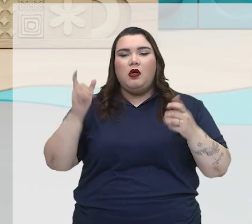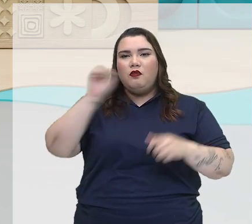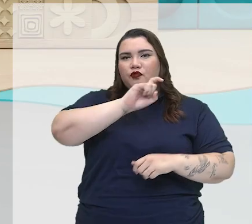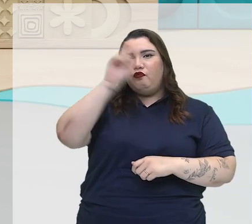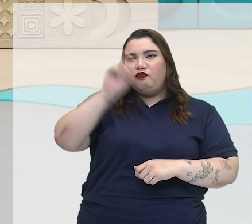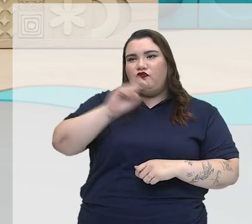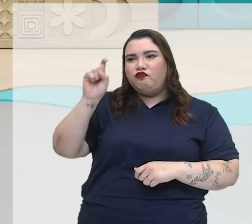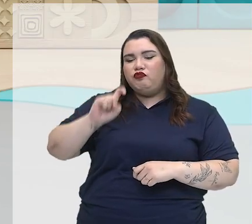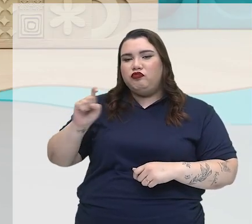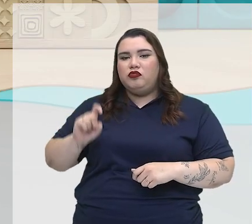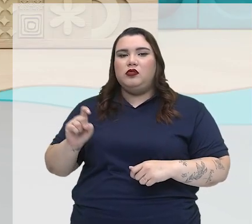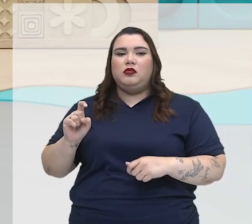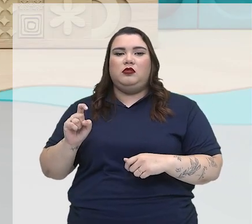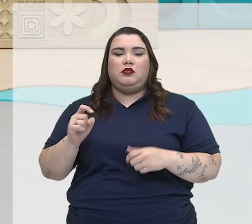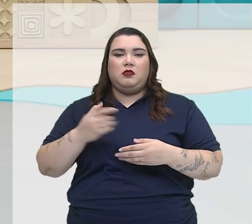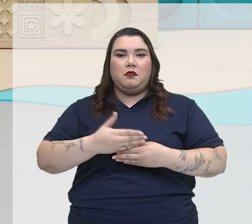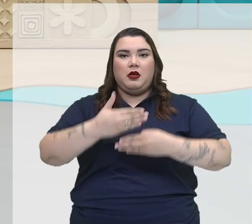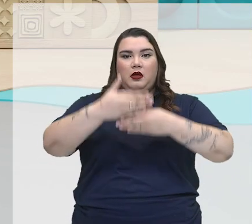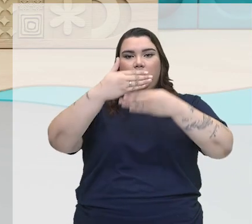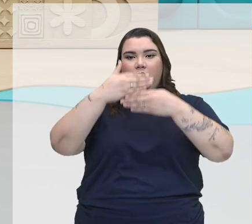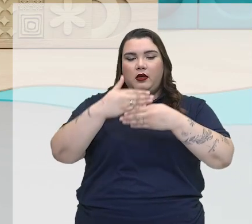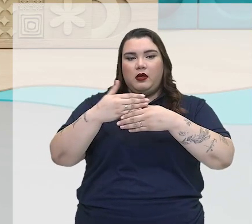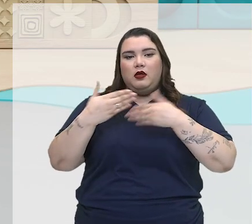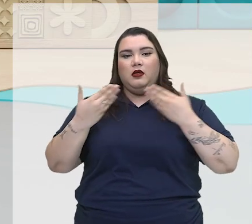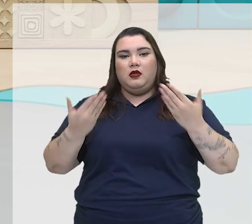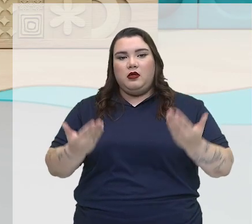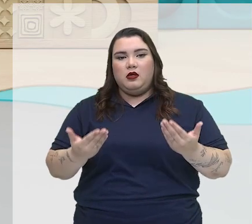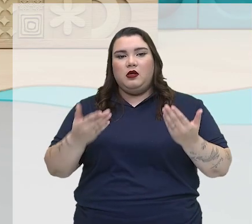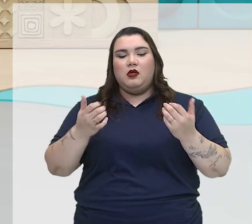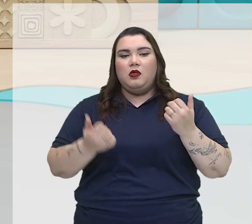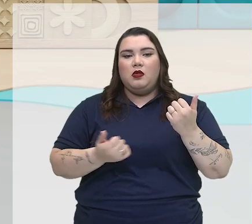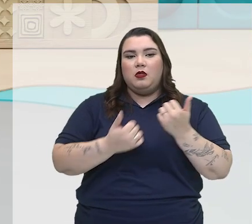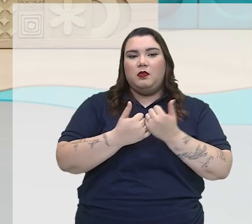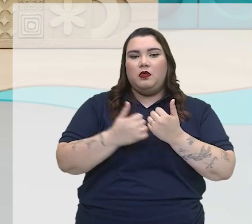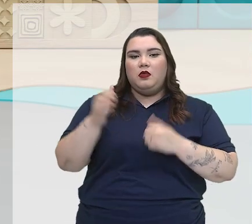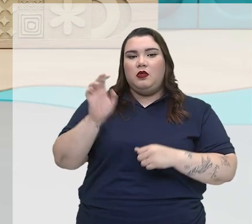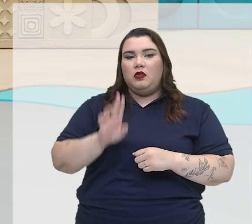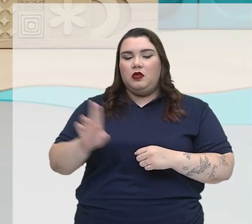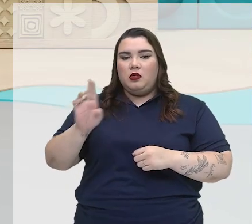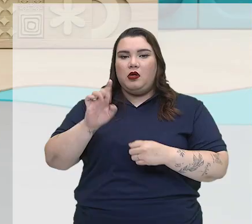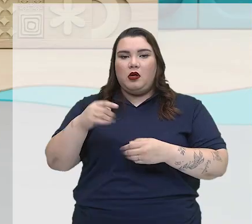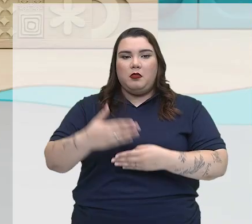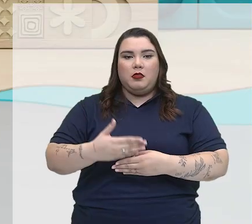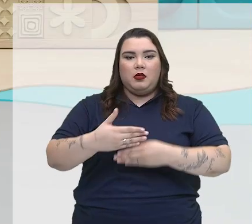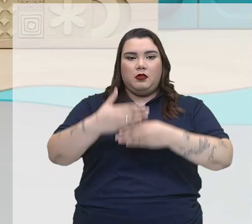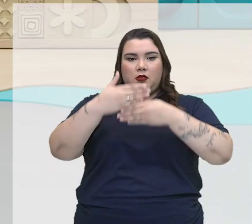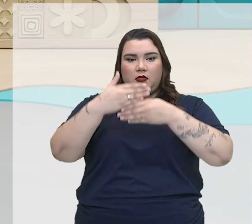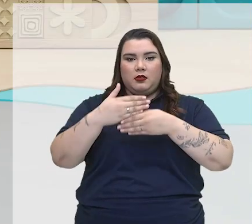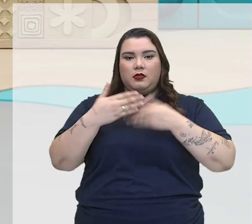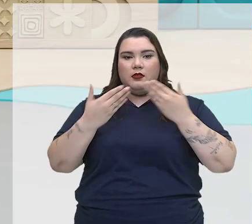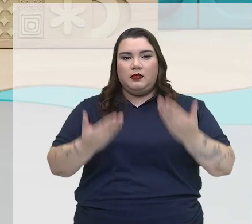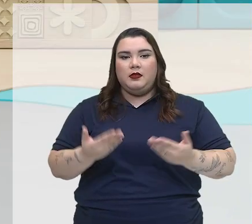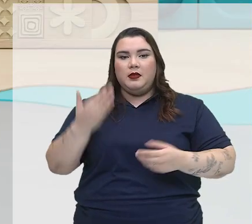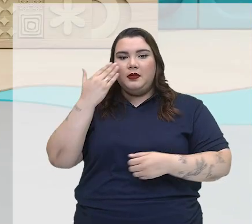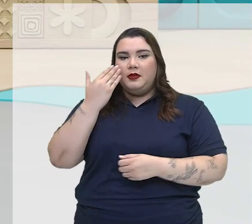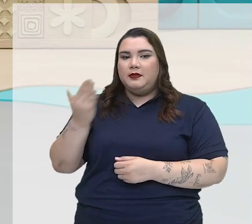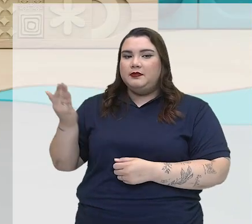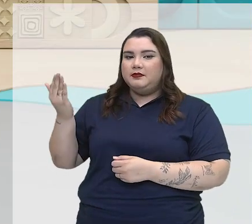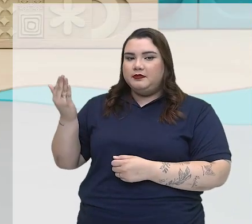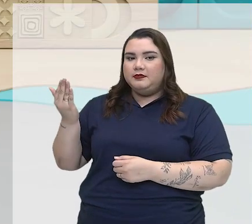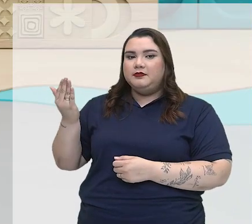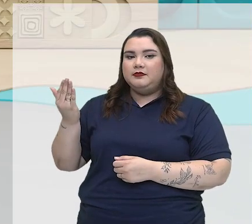grafite numa parede, vou pintar um mural. Ah, então, o meu suporte vai ser o quê? A parede. Aí, aqui no meu lado,